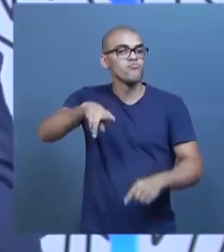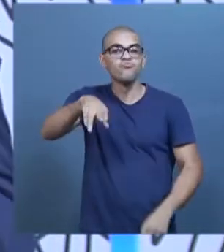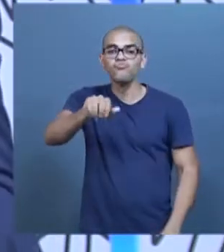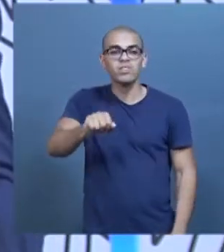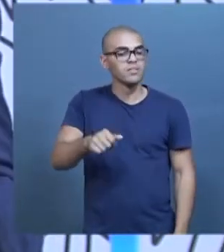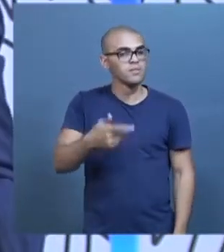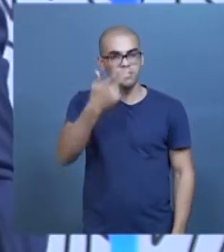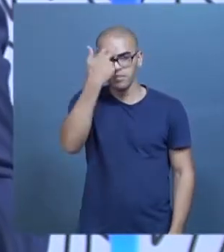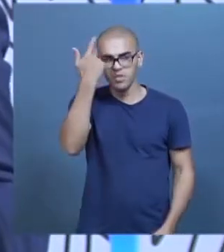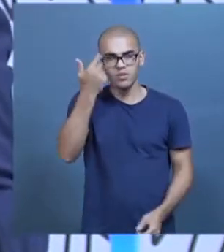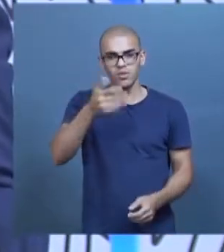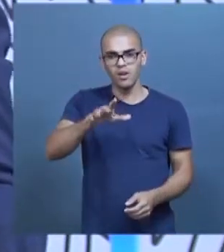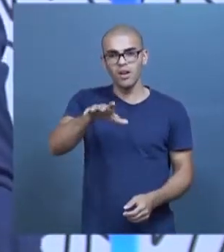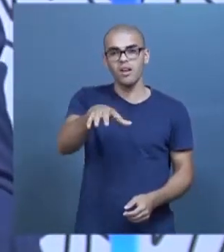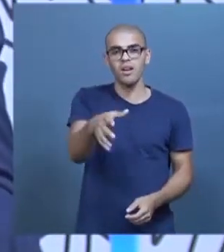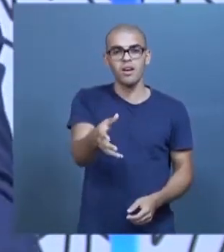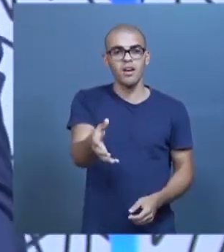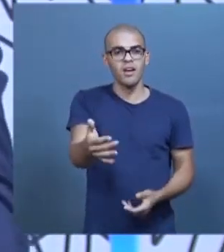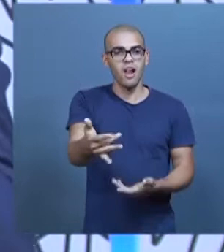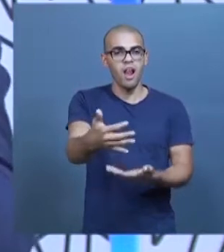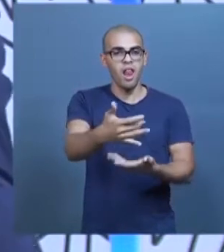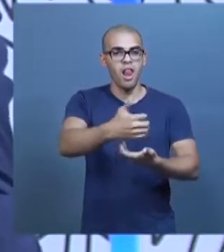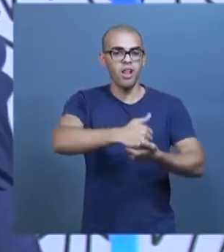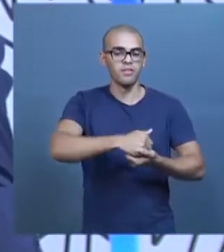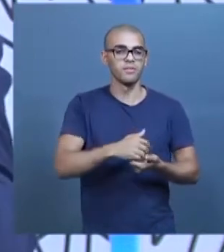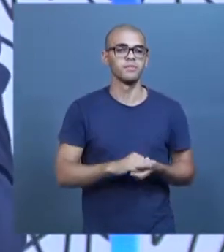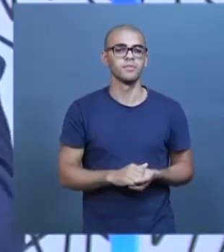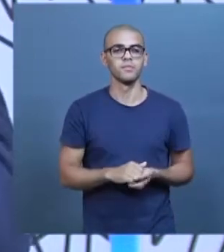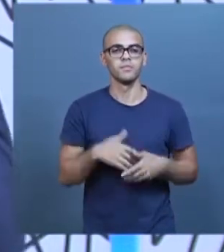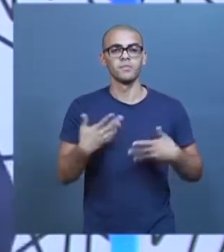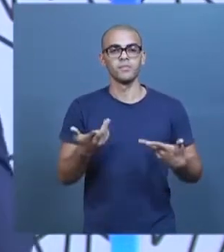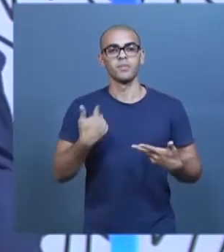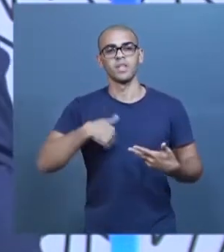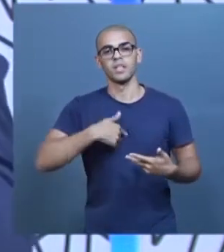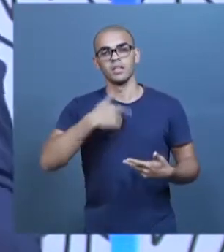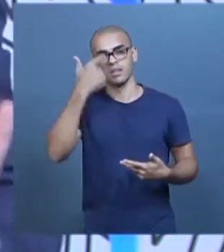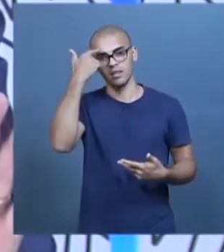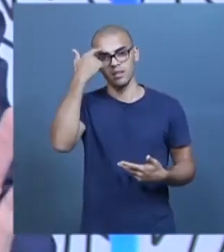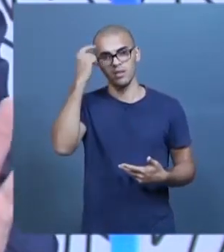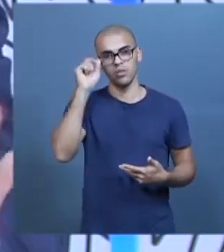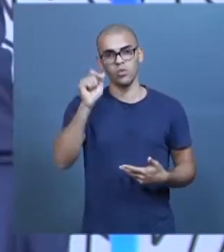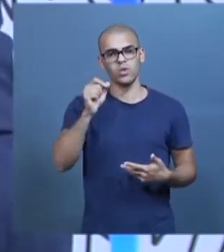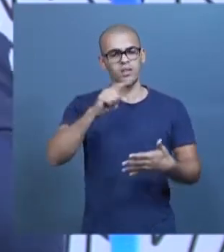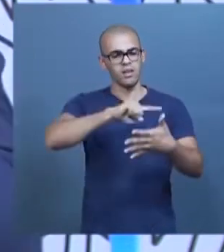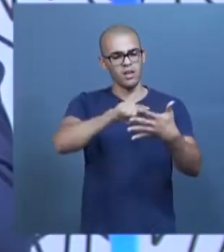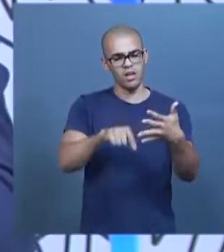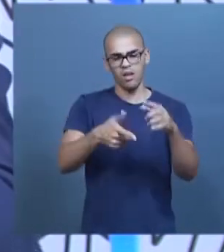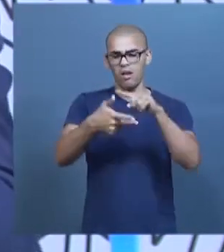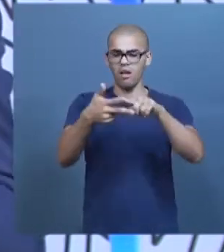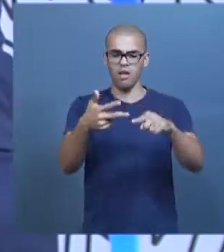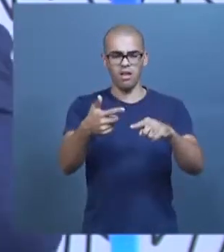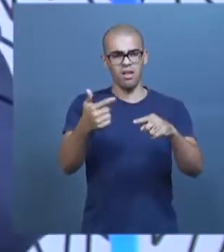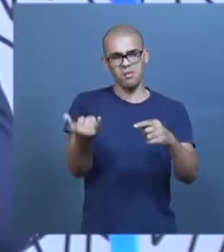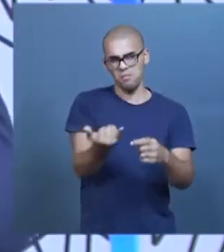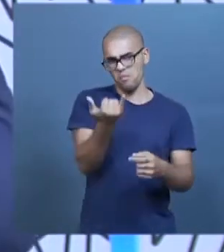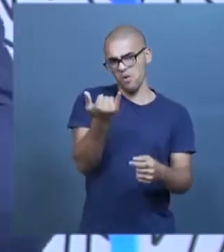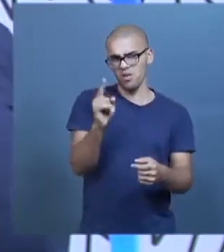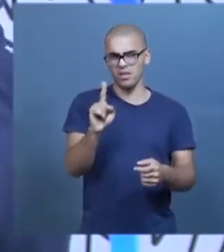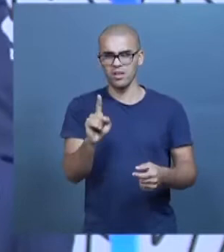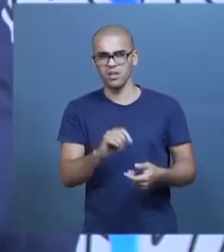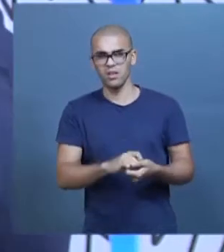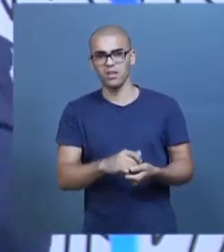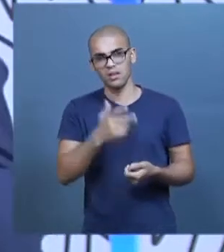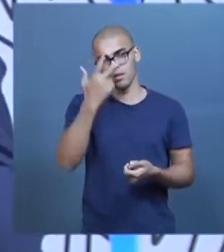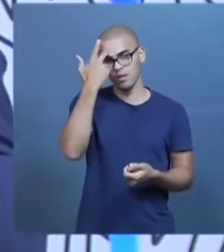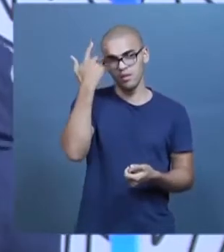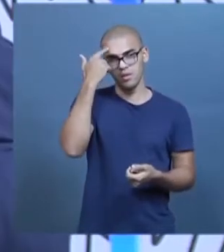Existe muita discussão quanto à real utilidade de utilização desse tributo no sistema. Se ele traria benefícios ou